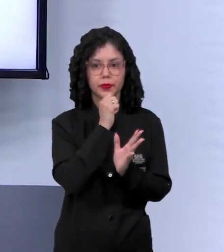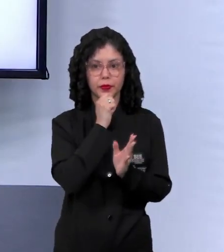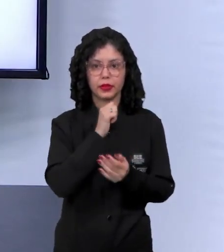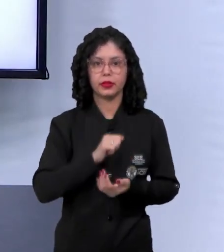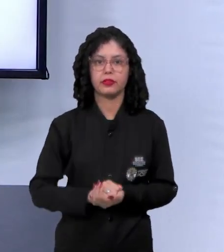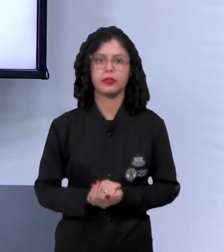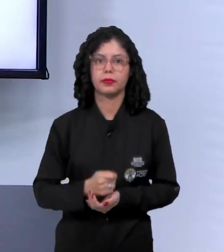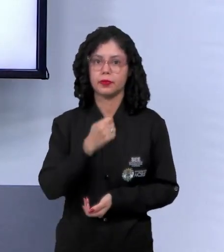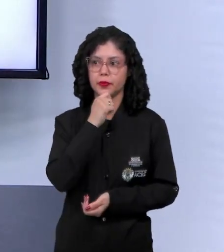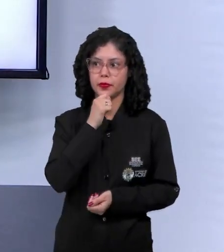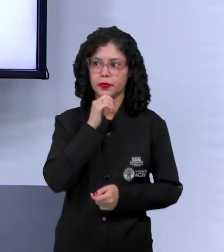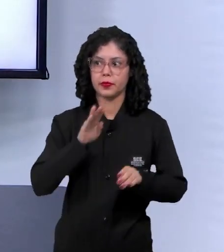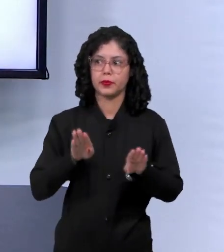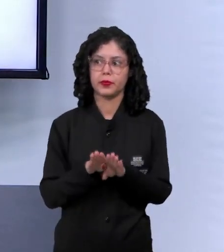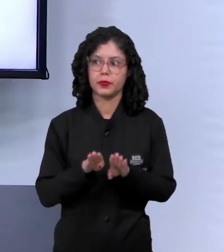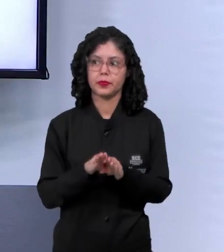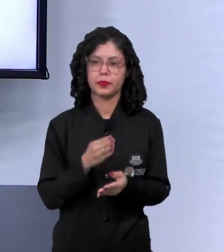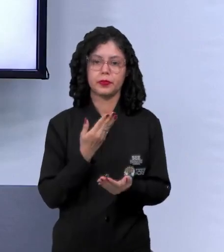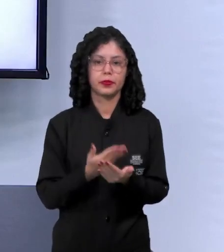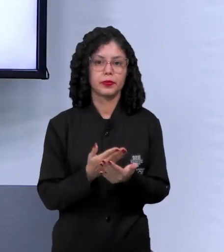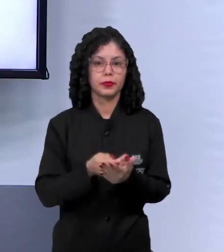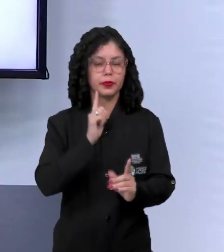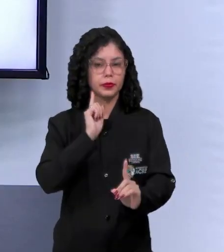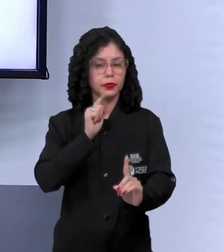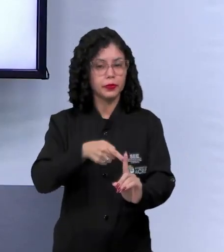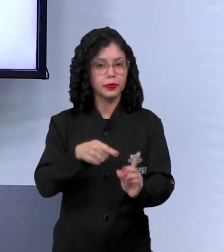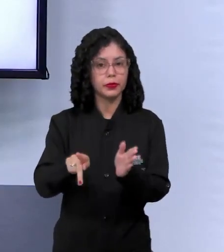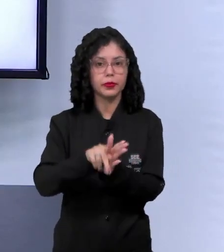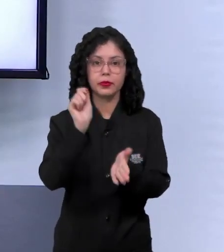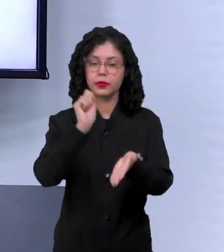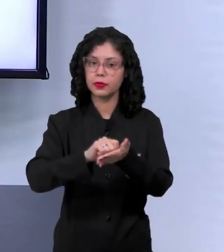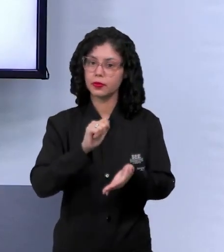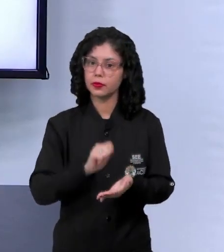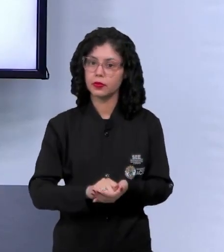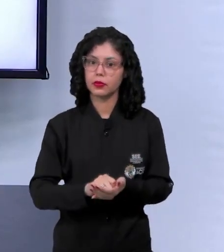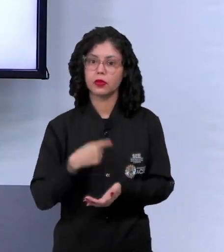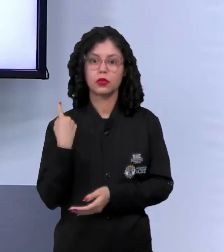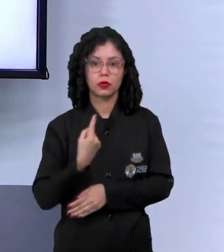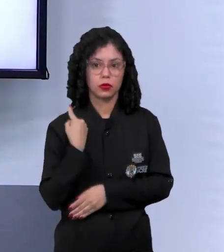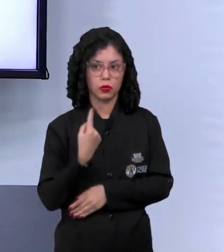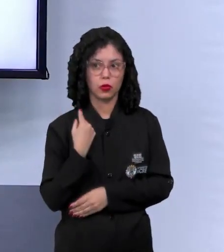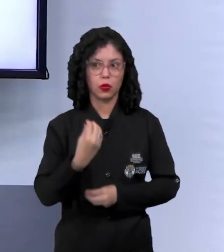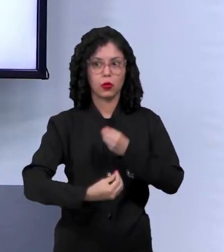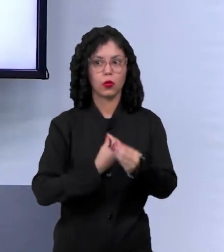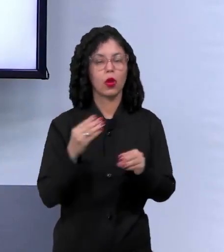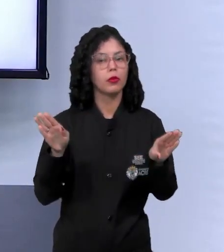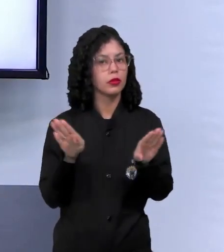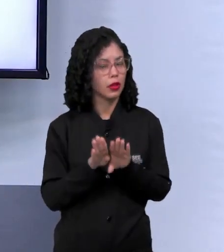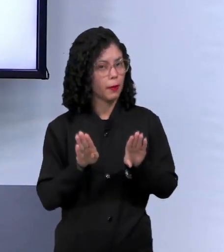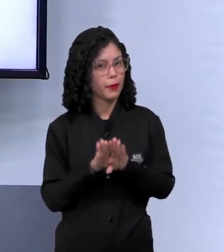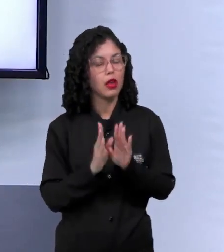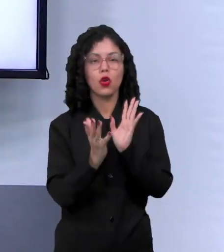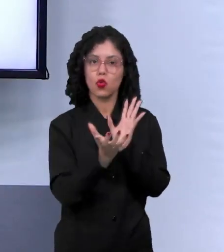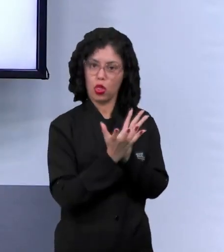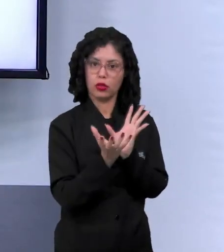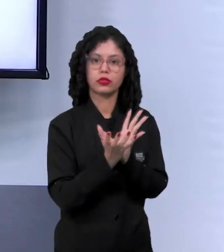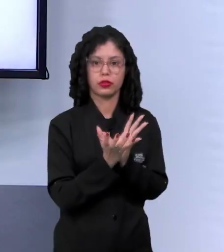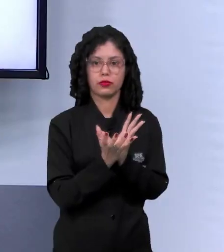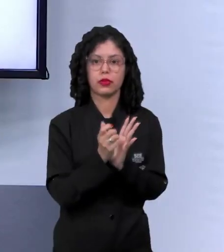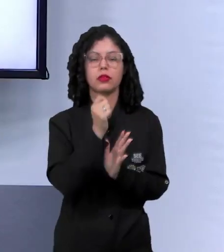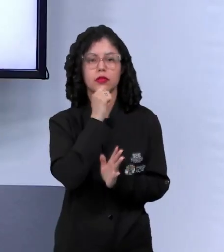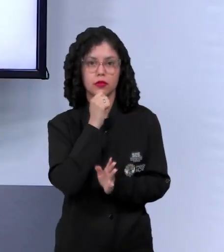certo? Então, essas autorias existem tanto de forma individual e também coletiva, e vocês